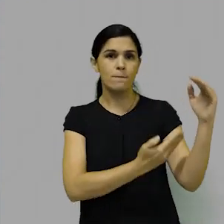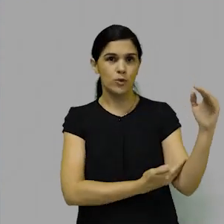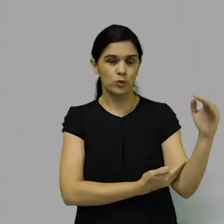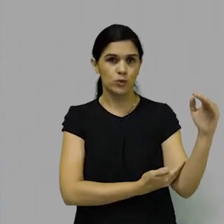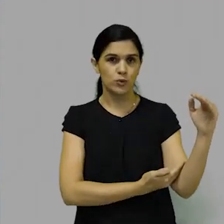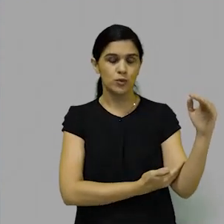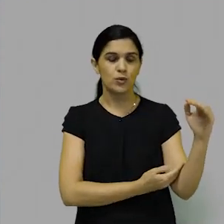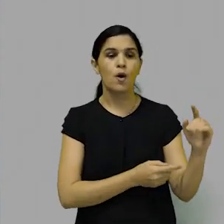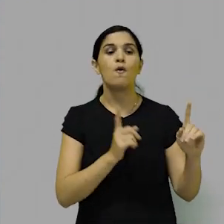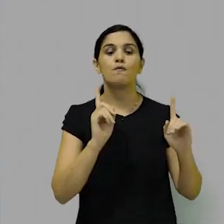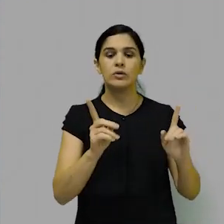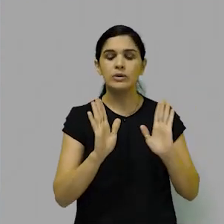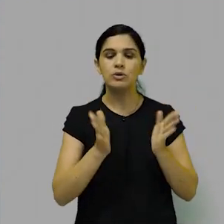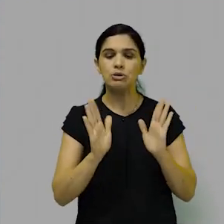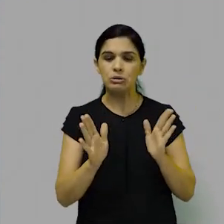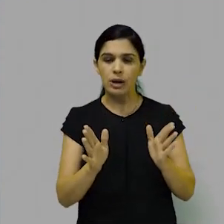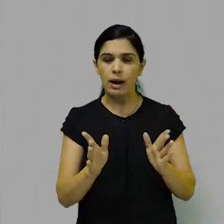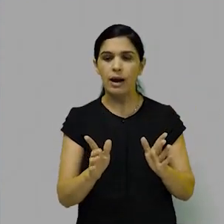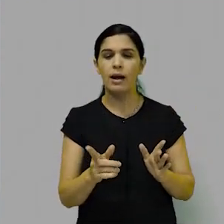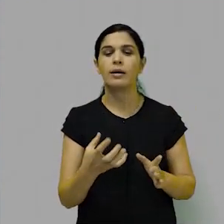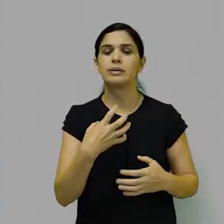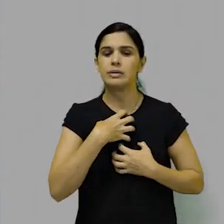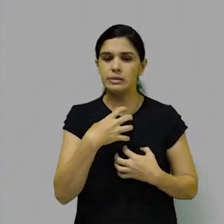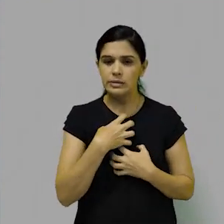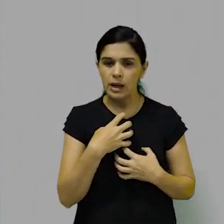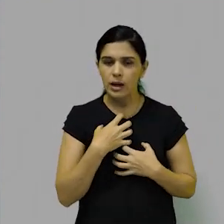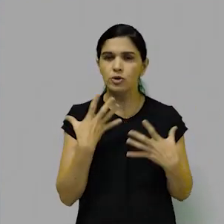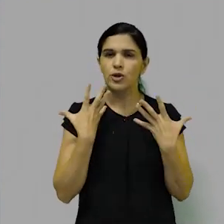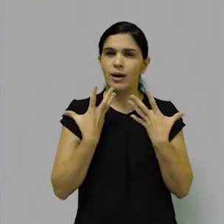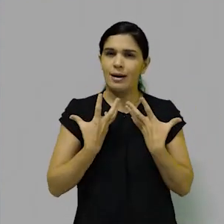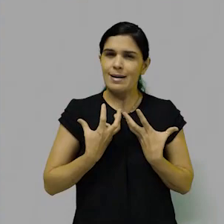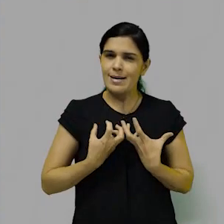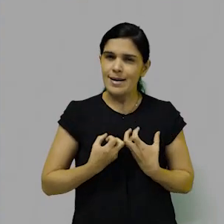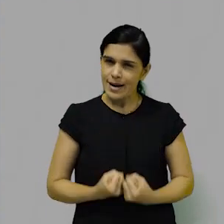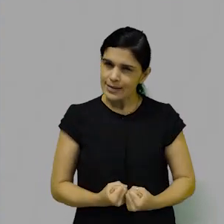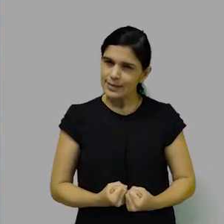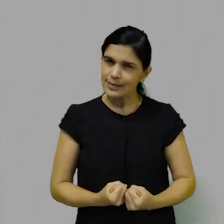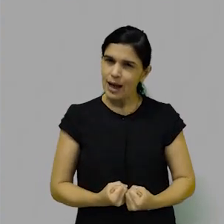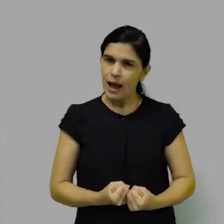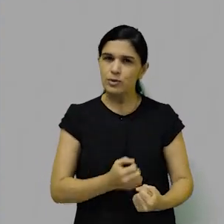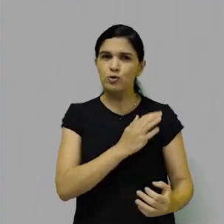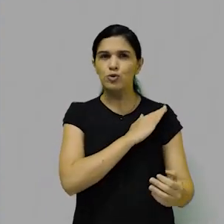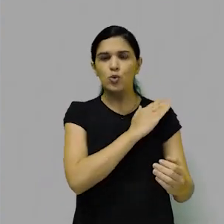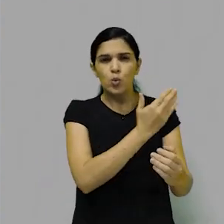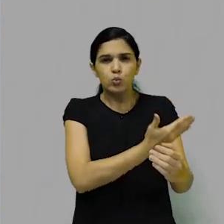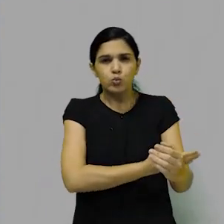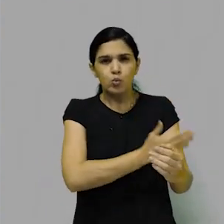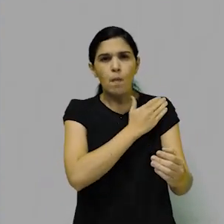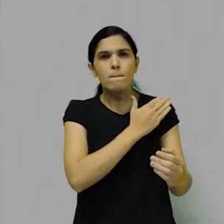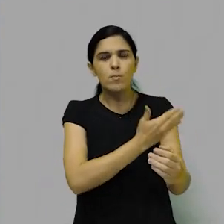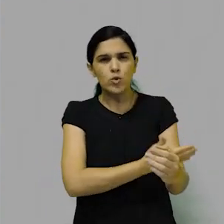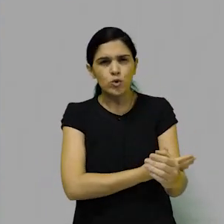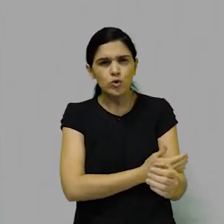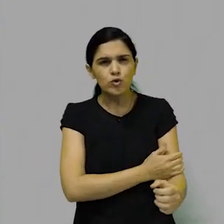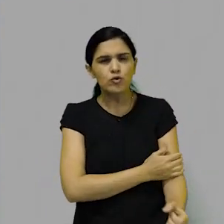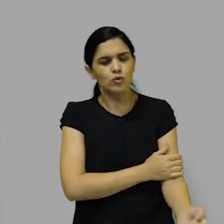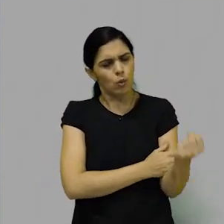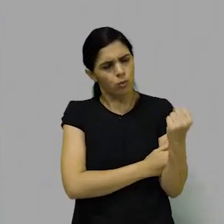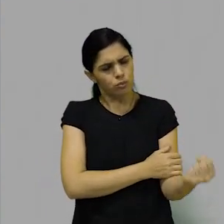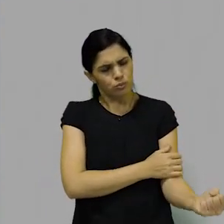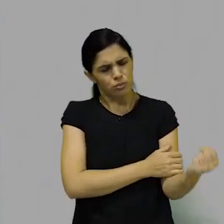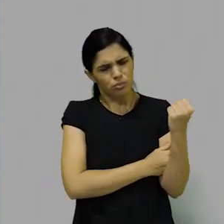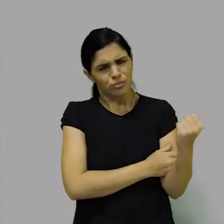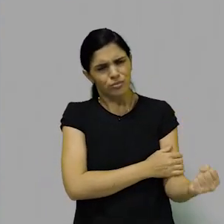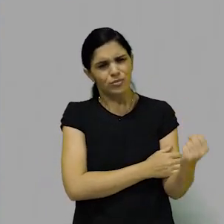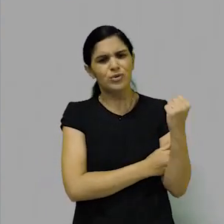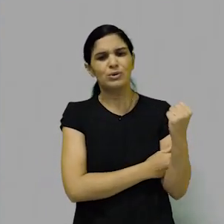músculos e respirará pesadamente. Aqui o indivíduo já começou a sentir aquele cansaço, já está bem mais cansado. Só